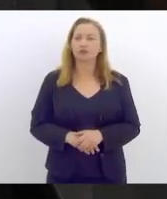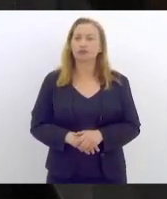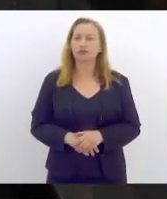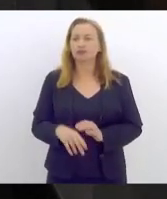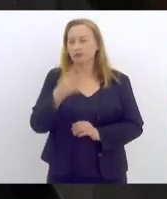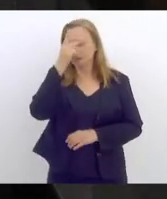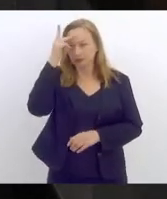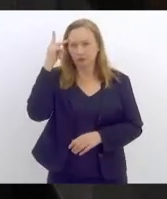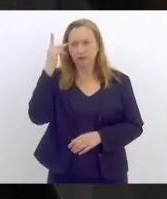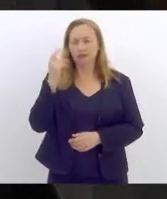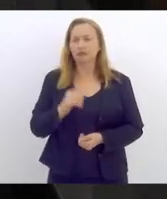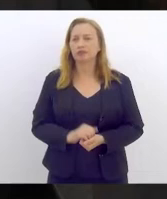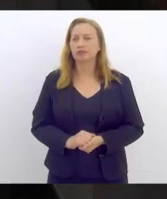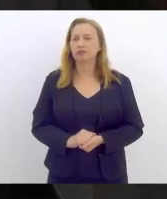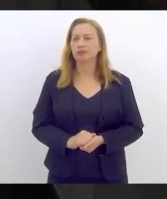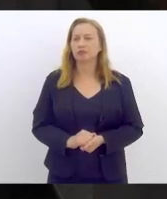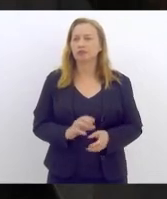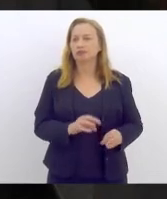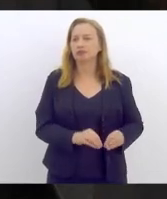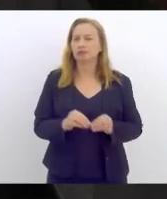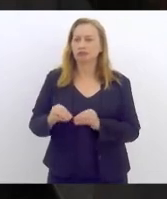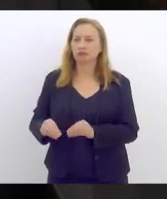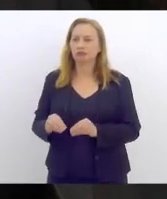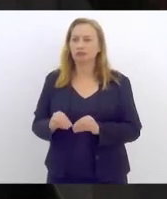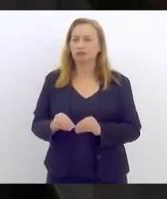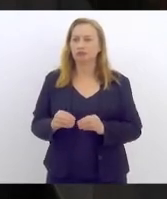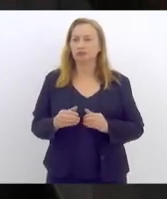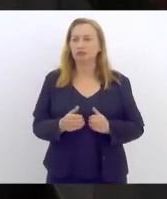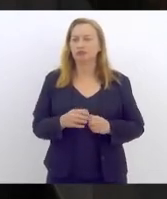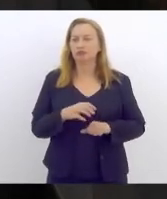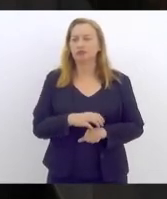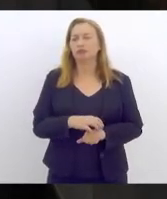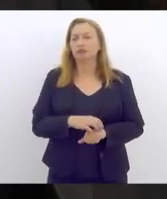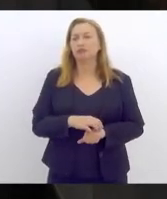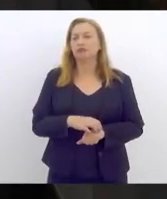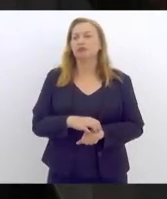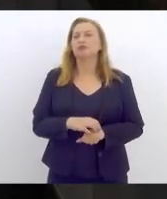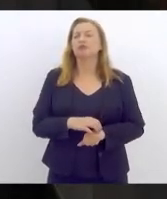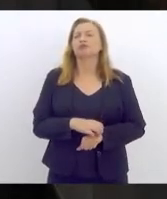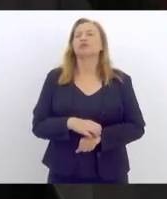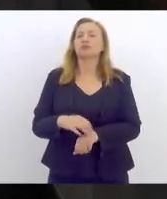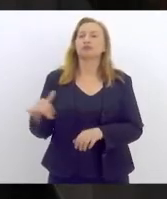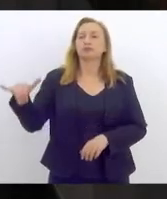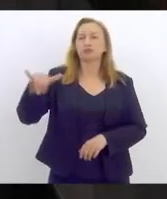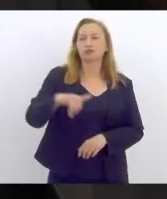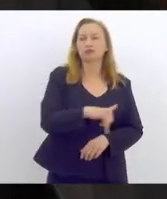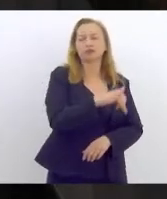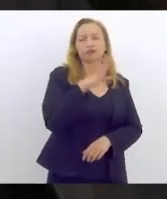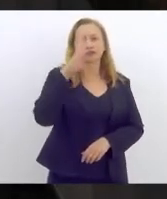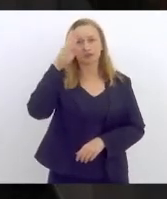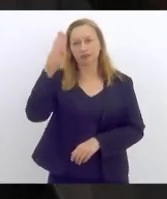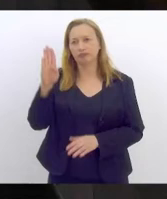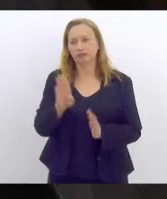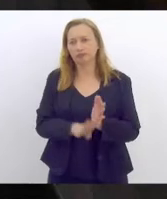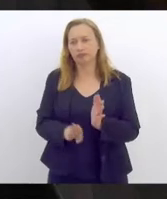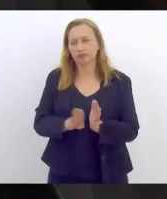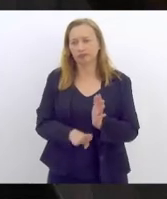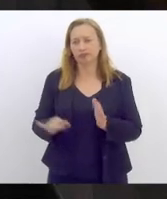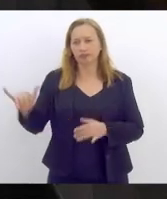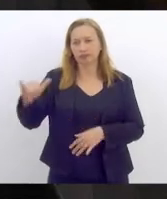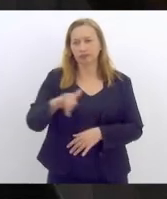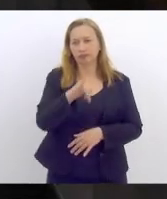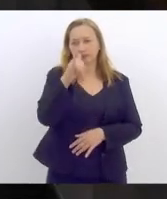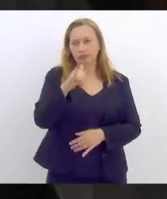fazem e se deslocam no transporte aéreo é o principal gasto dos voos